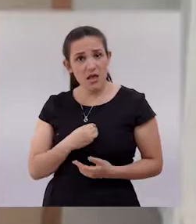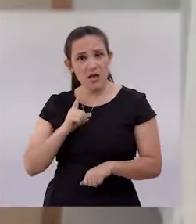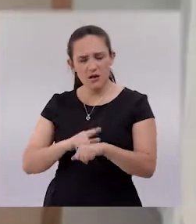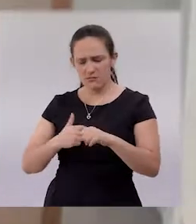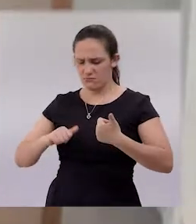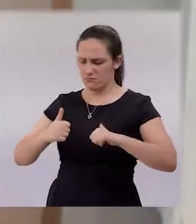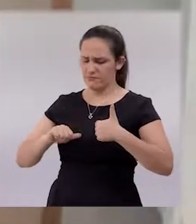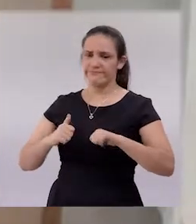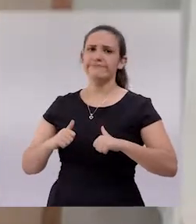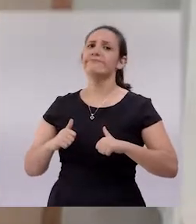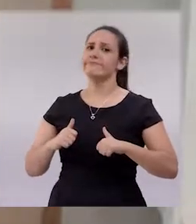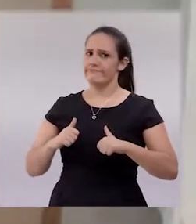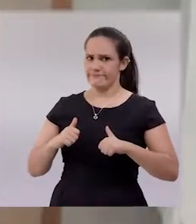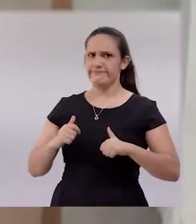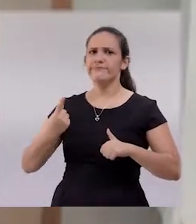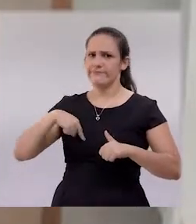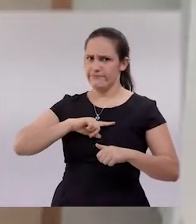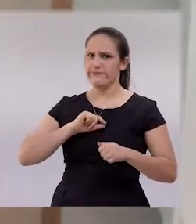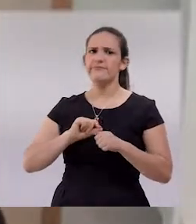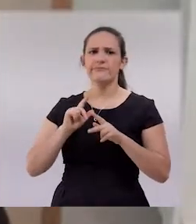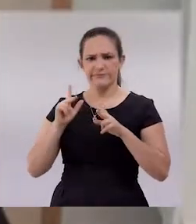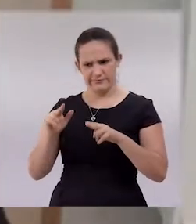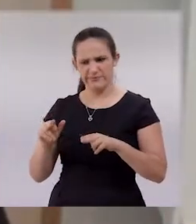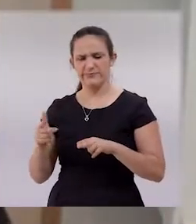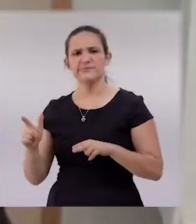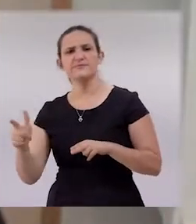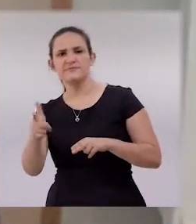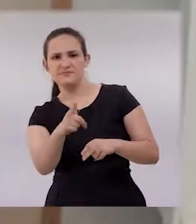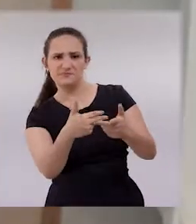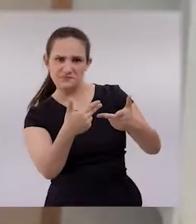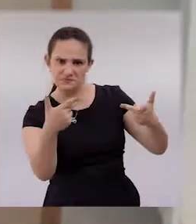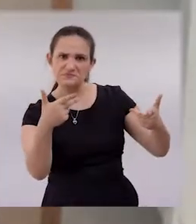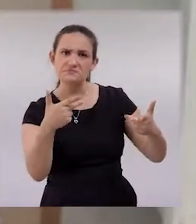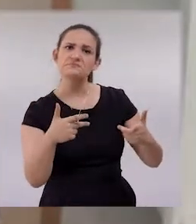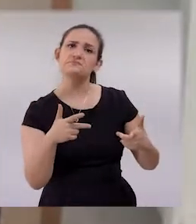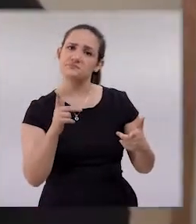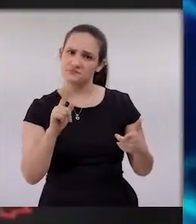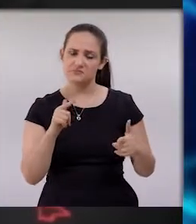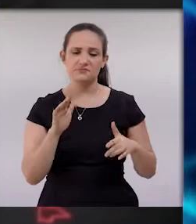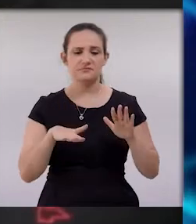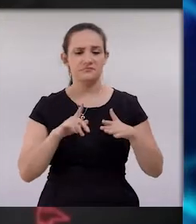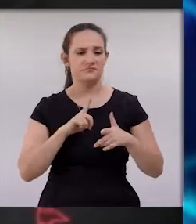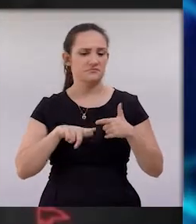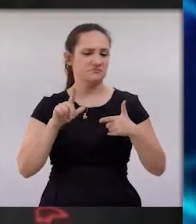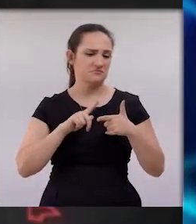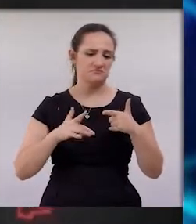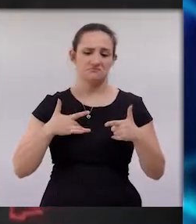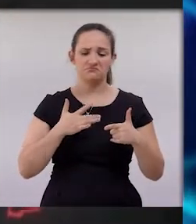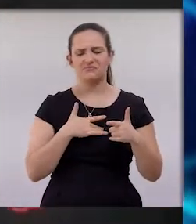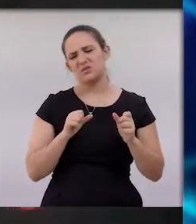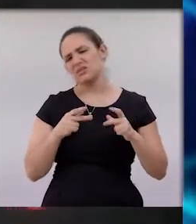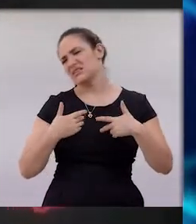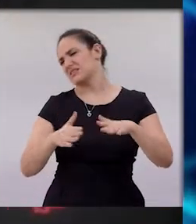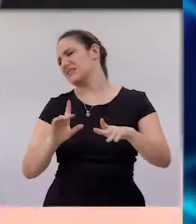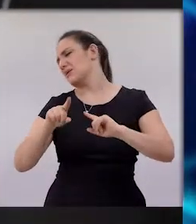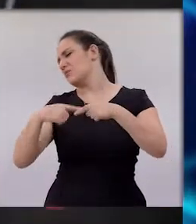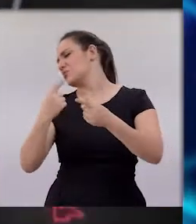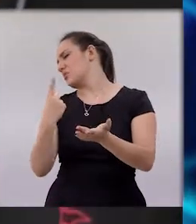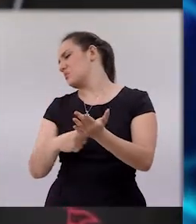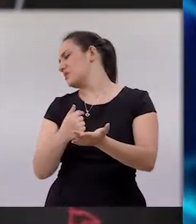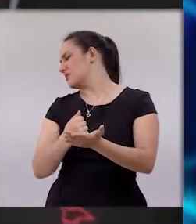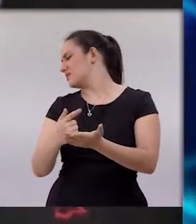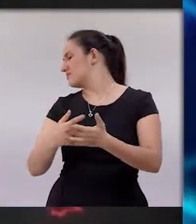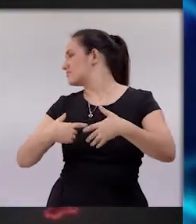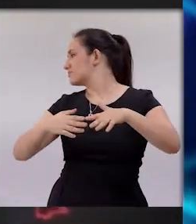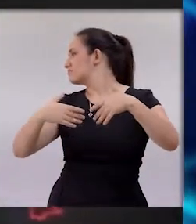quando a gente vai avaliar o nosso dia a dia, a gente também faz isso com diversos outros problemas de saúde. A gente acaba negligenciando, marca